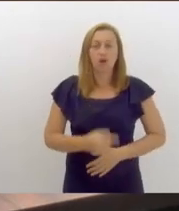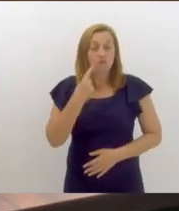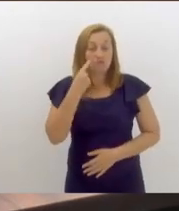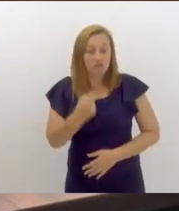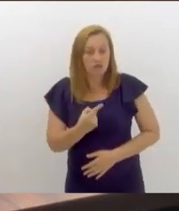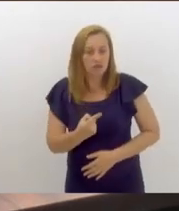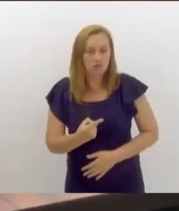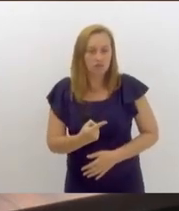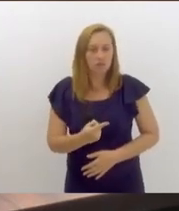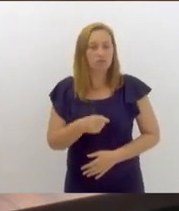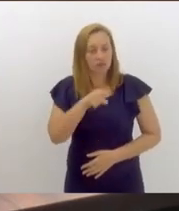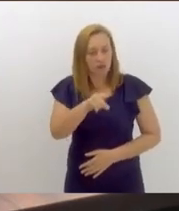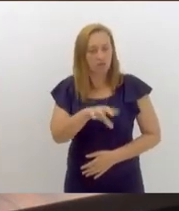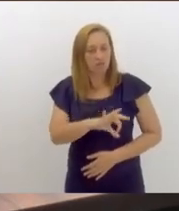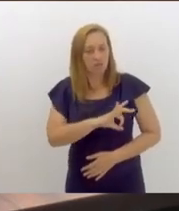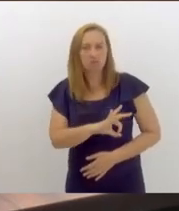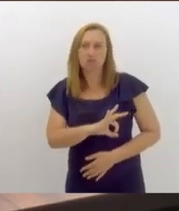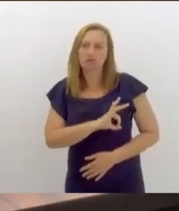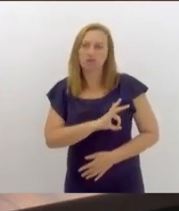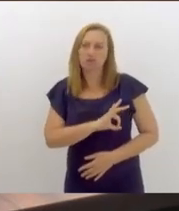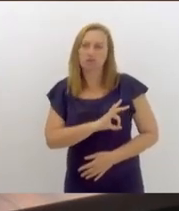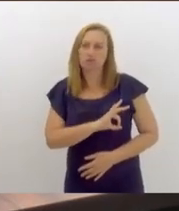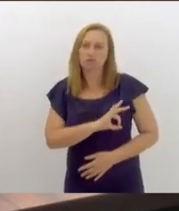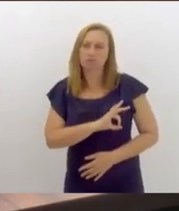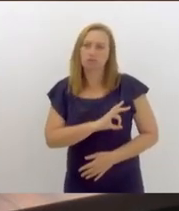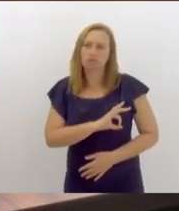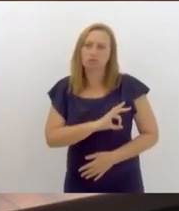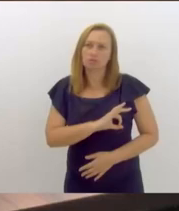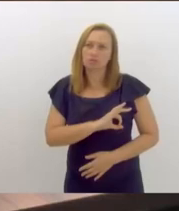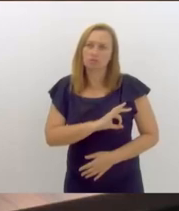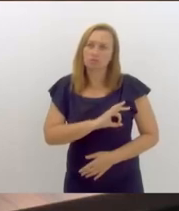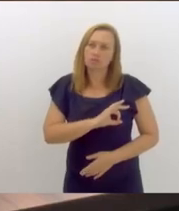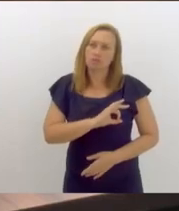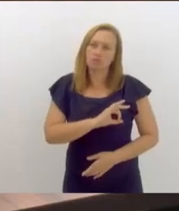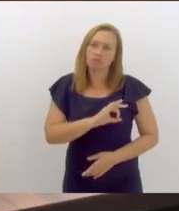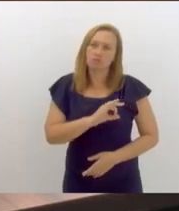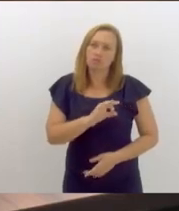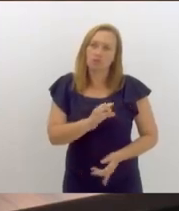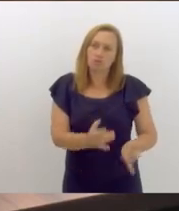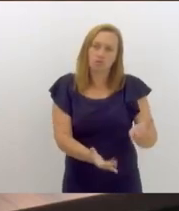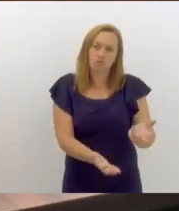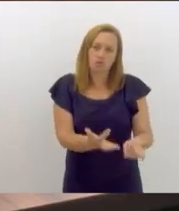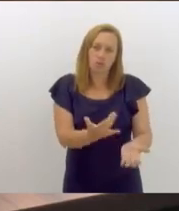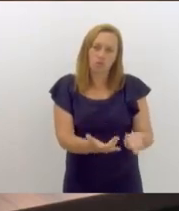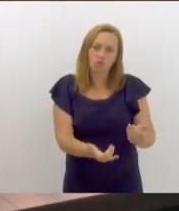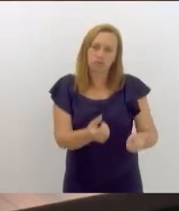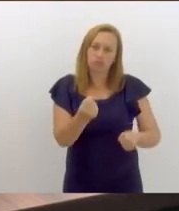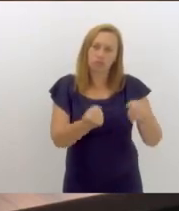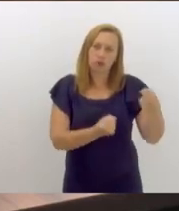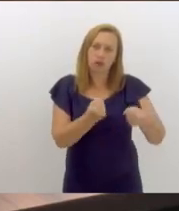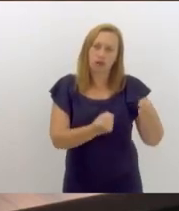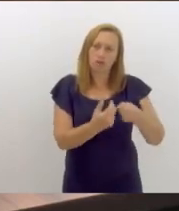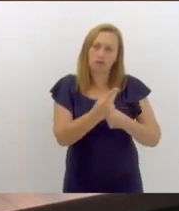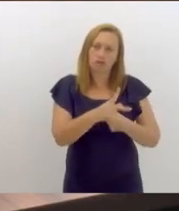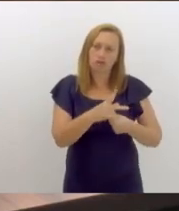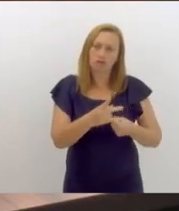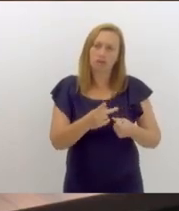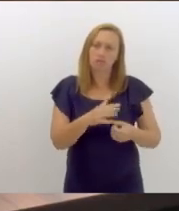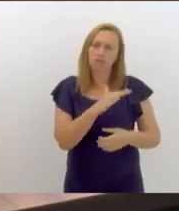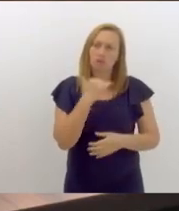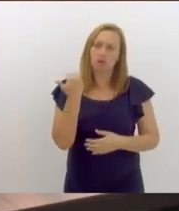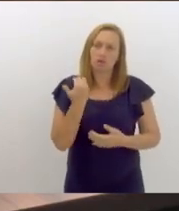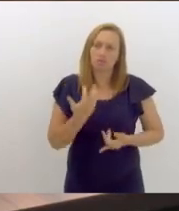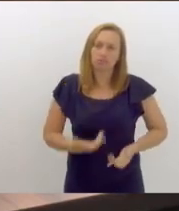ele é um policial levaram e tocaram fogo no seu carro ele morreu carbonizado